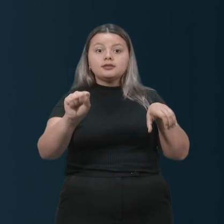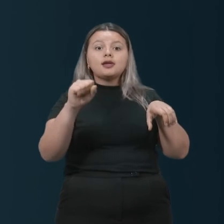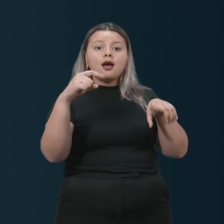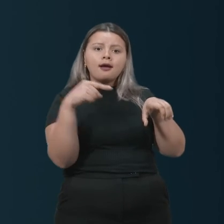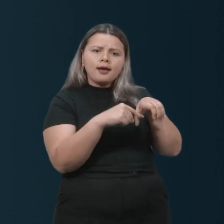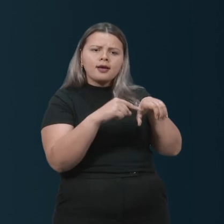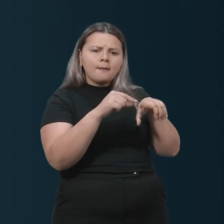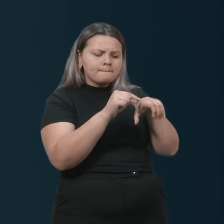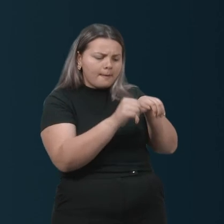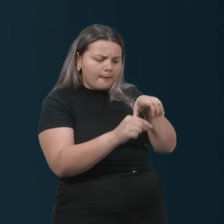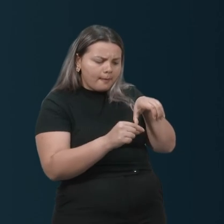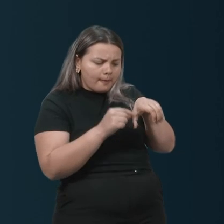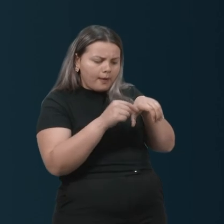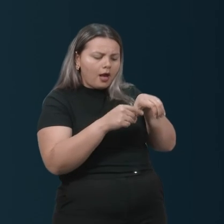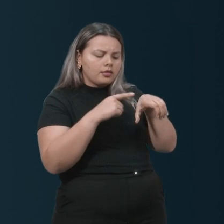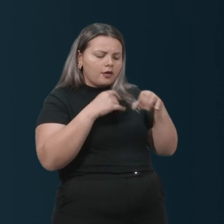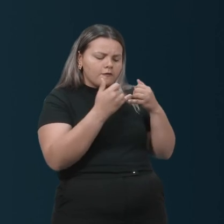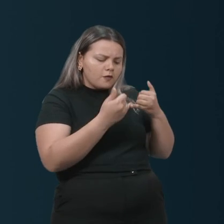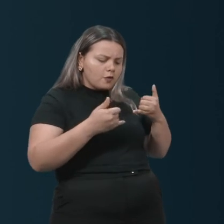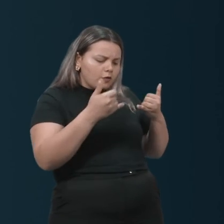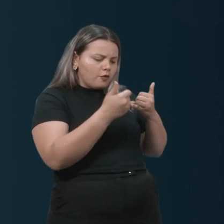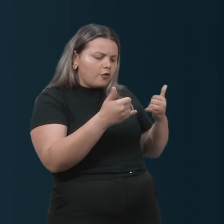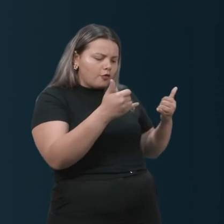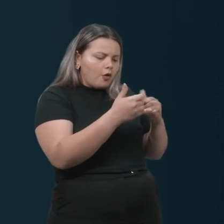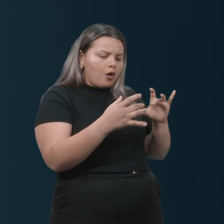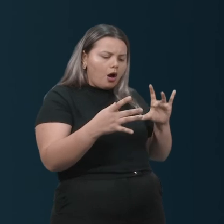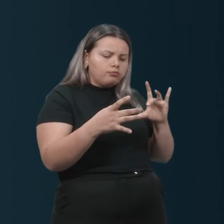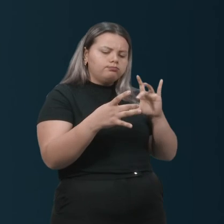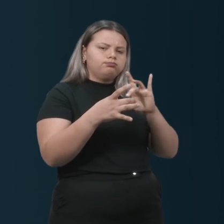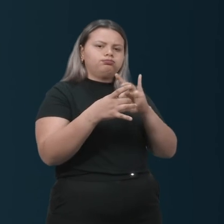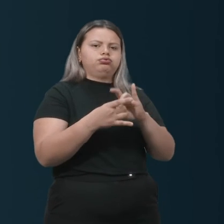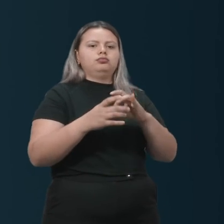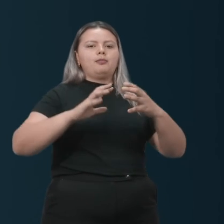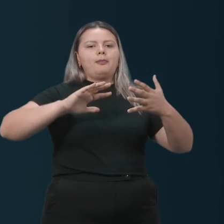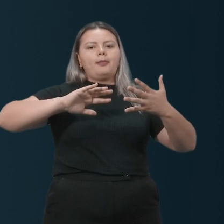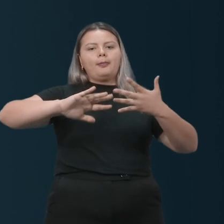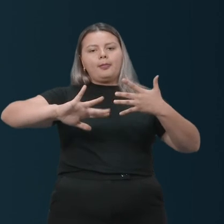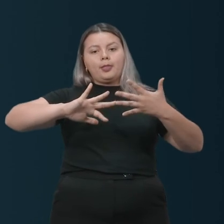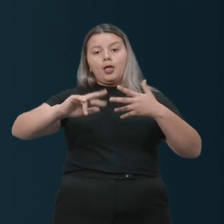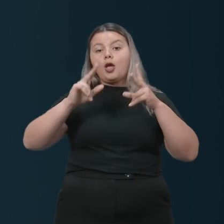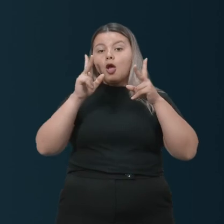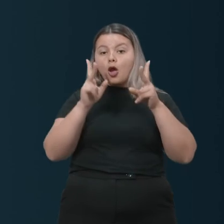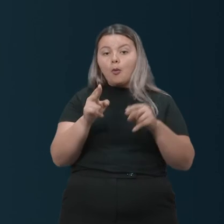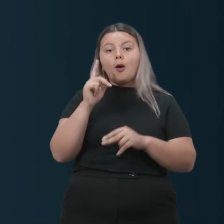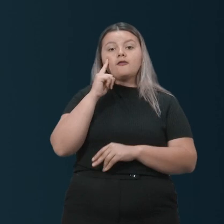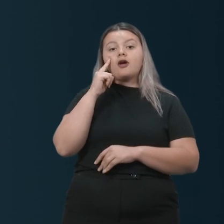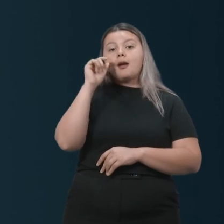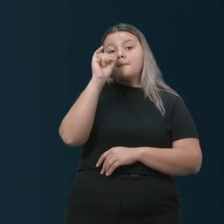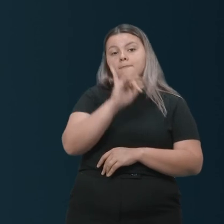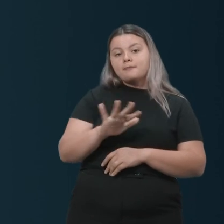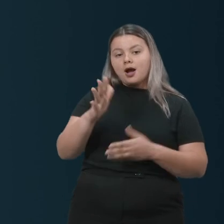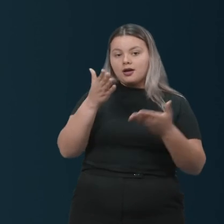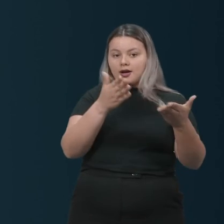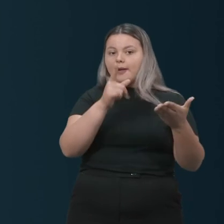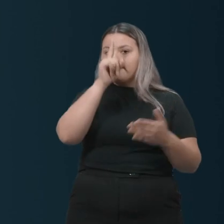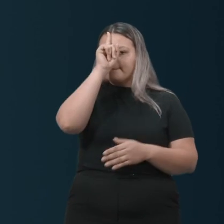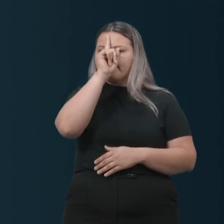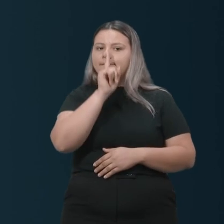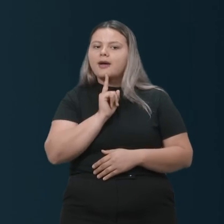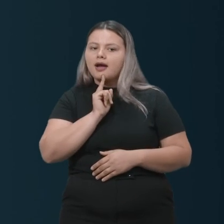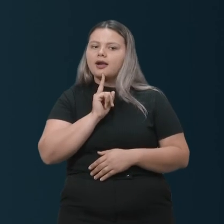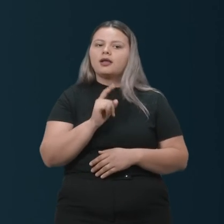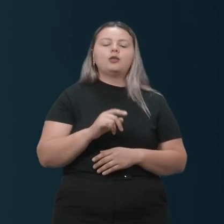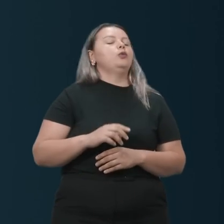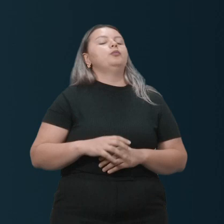feixes de neurônios formam os nervos, como está ilustrado na imagem em amarelo abaixo